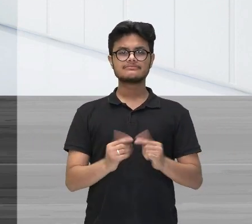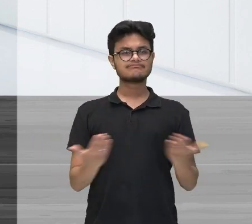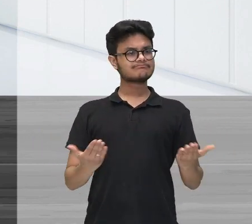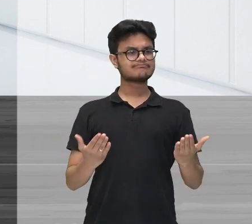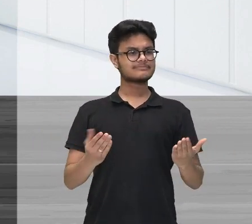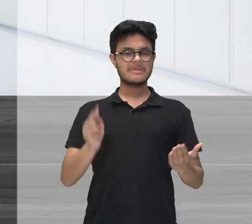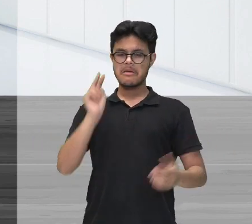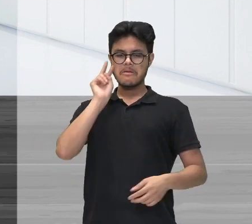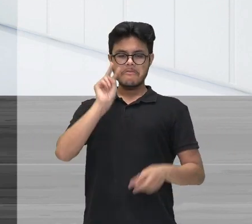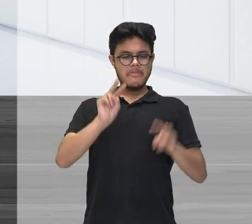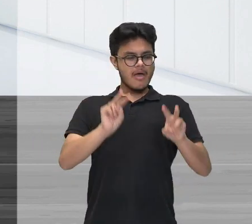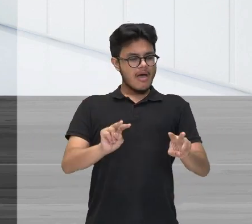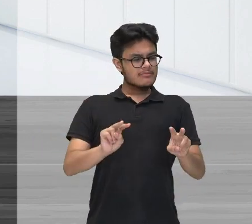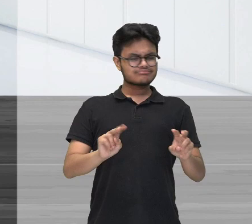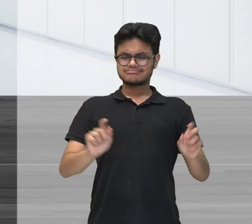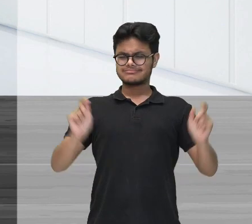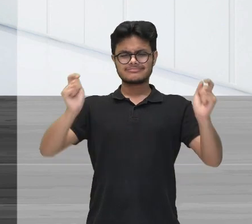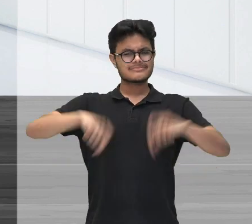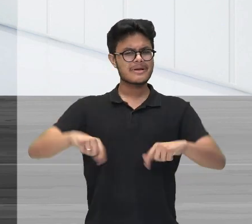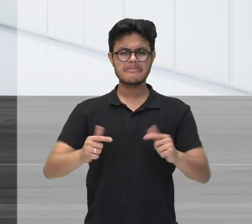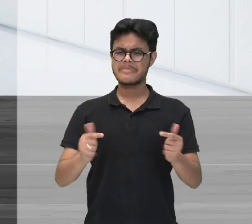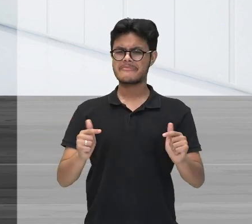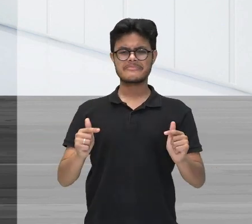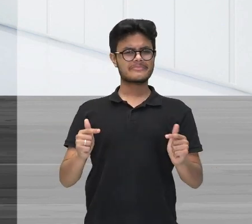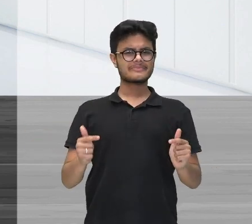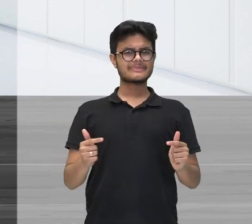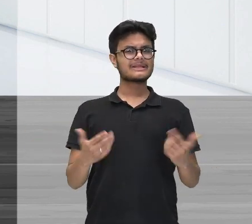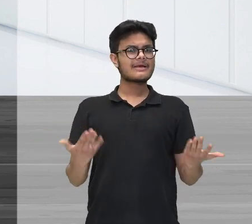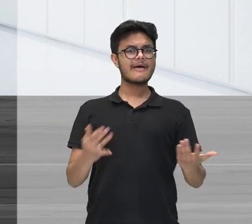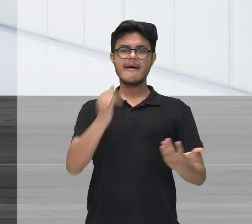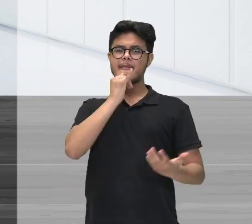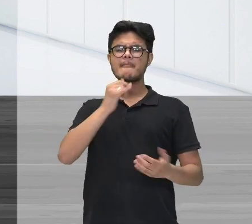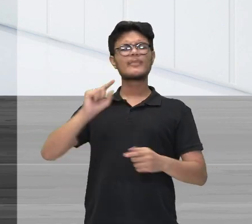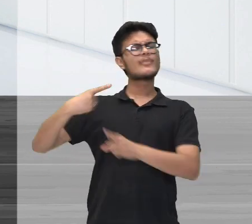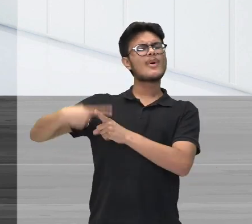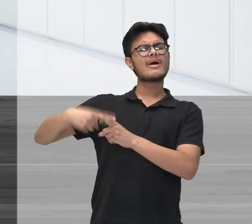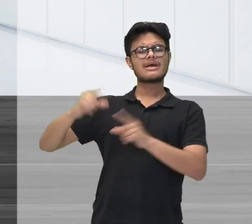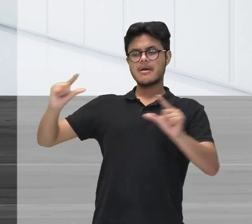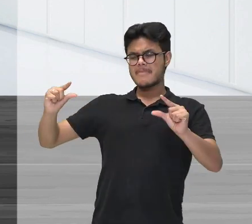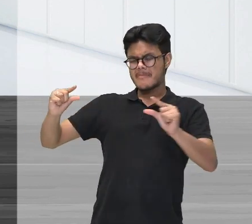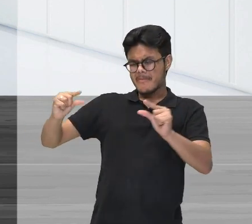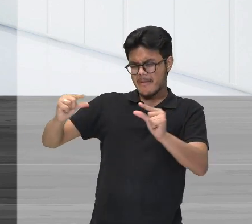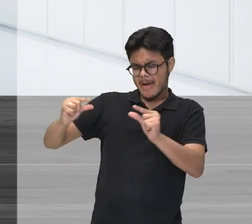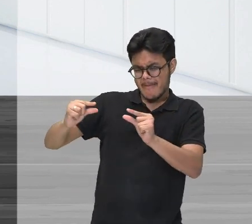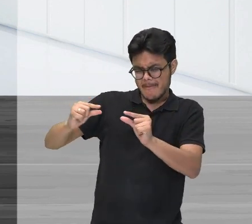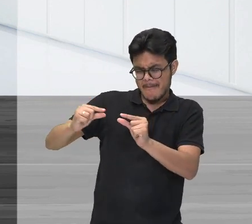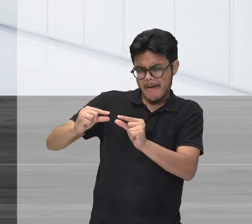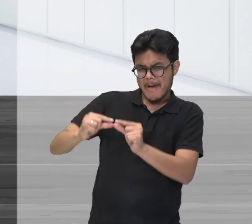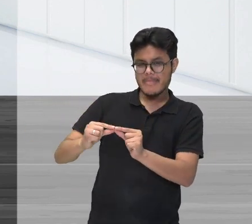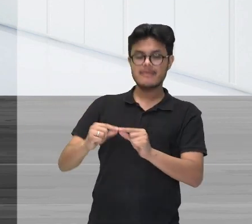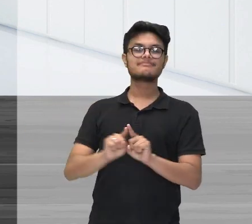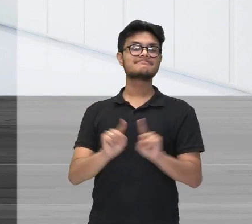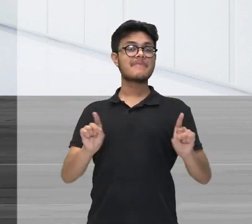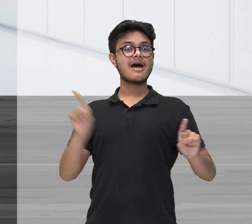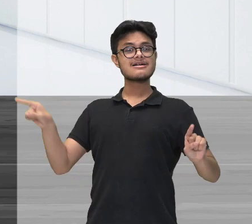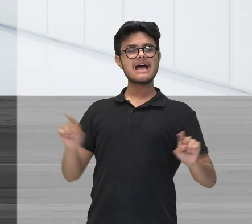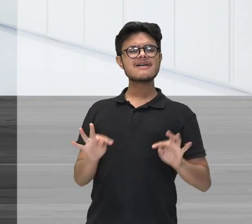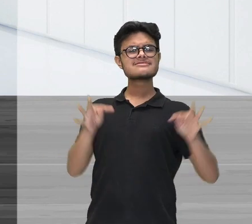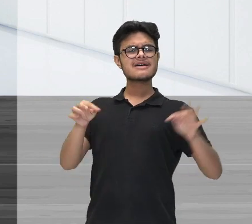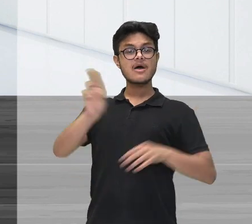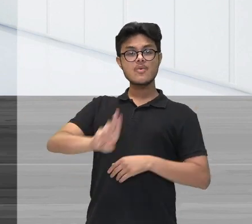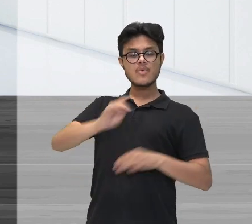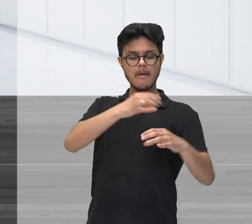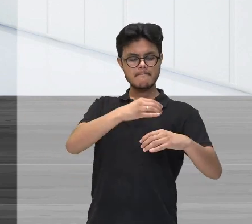é possível visualizar porque eles são muito pequenos. Somente o microscópio tem esse poder